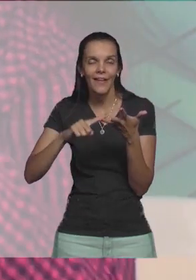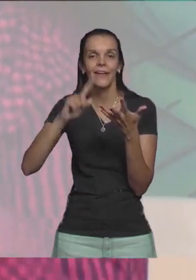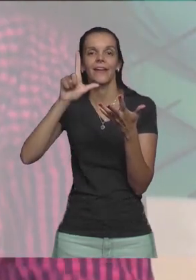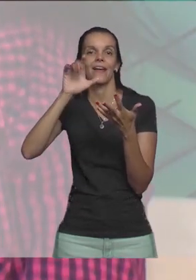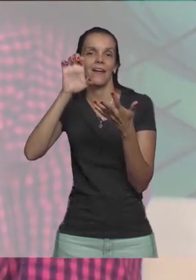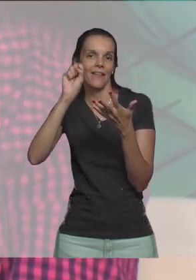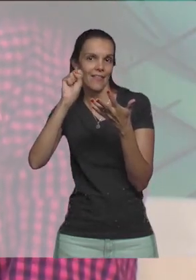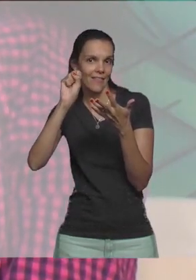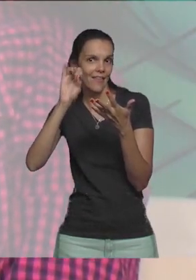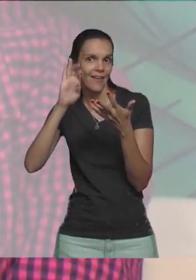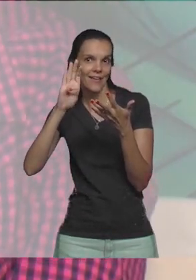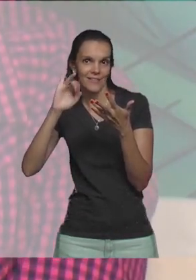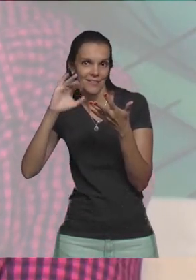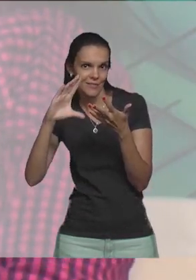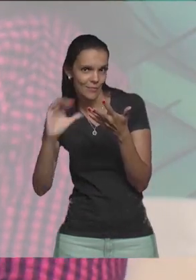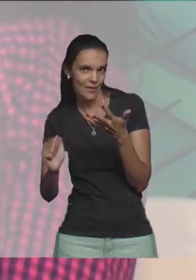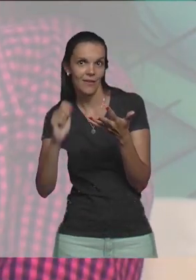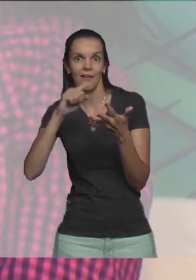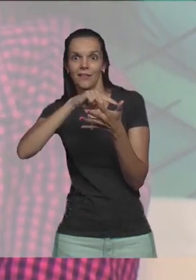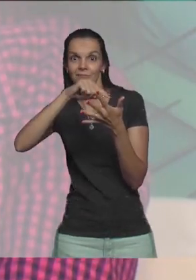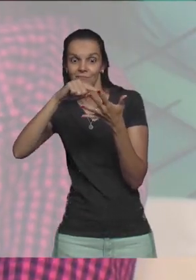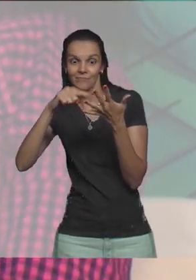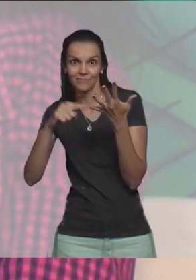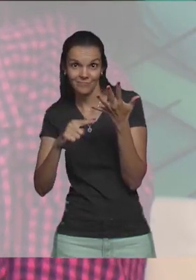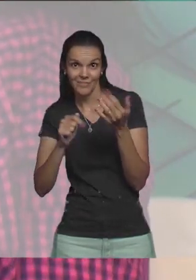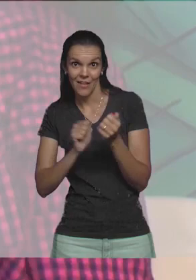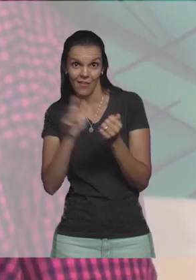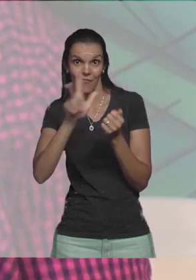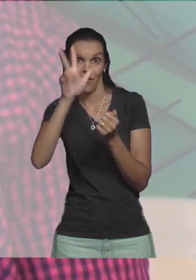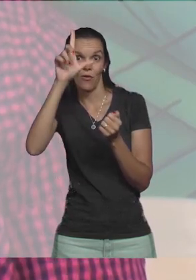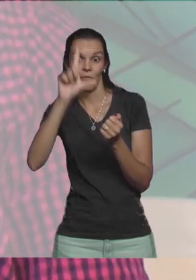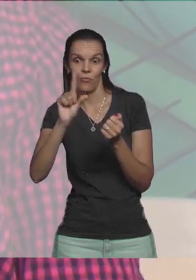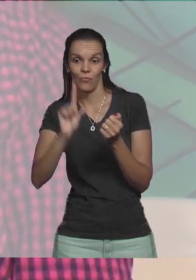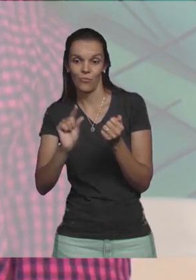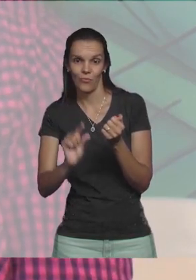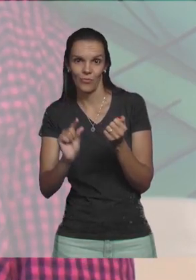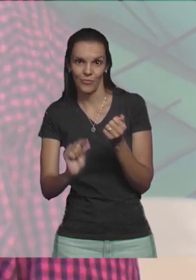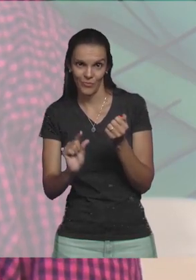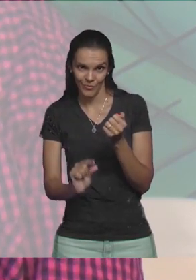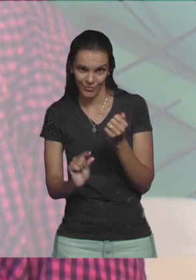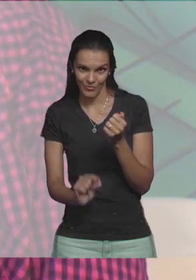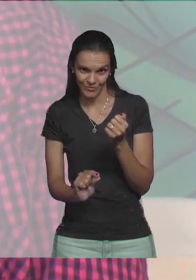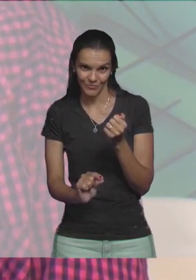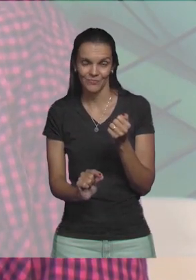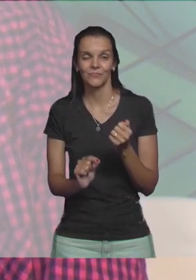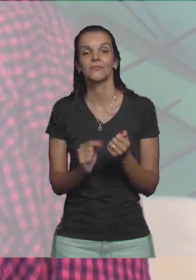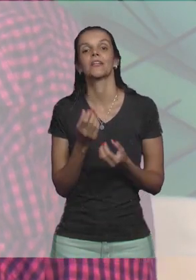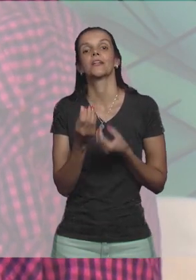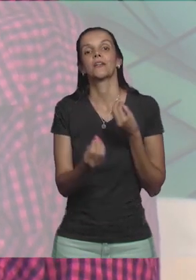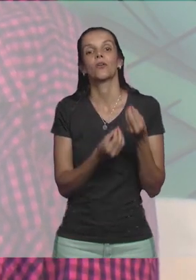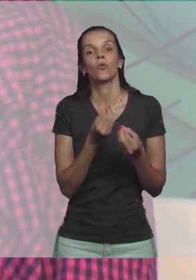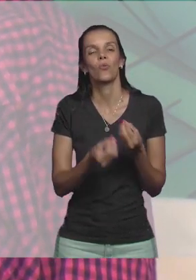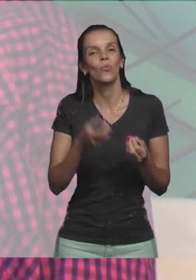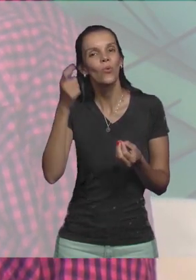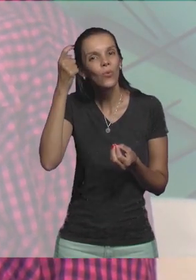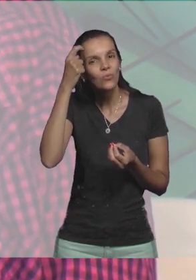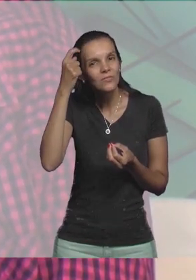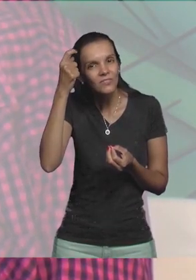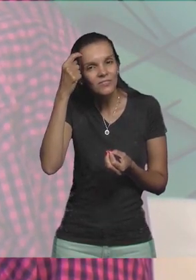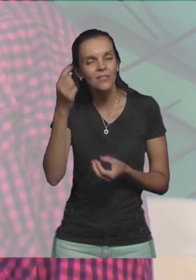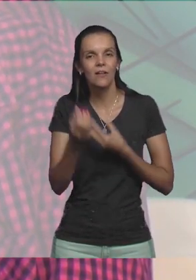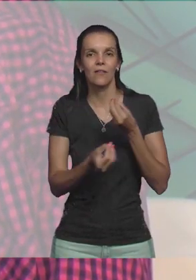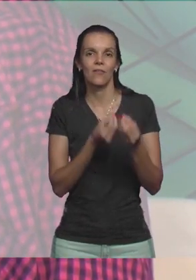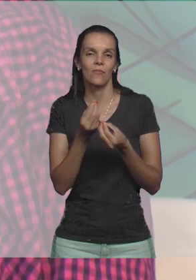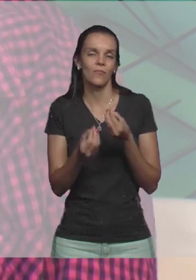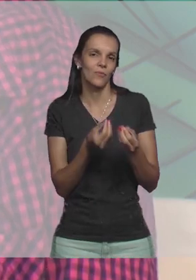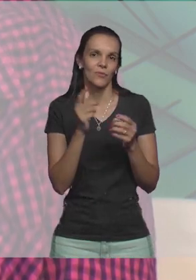sendo colocadas numa questão de valor cada vez menor. E essa questão de como a gente conscientiza, como a